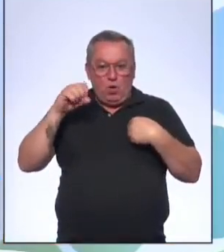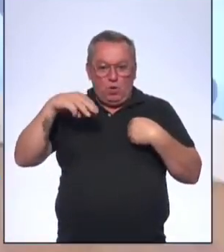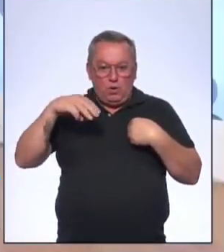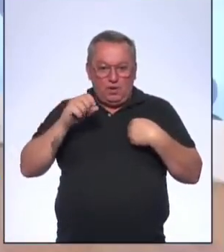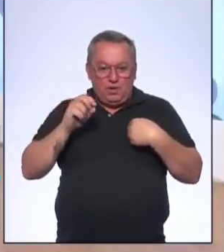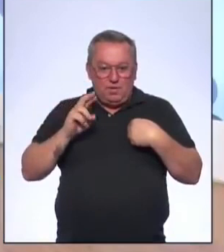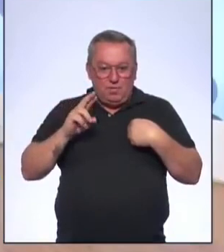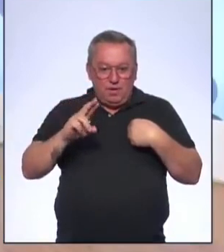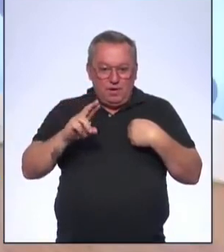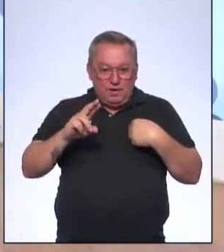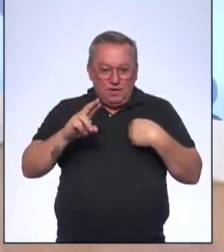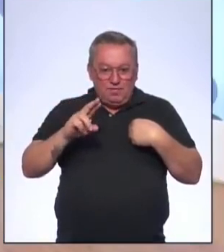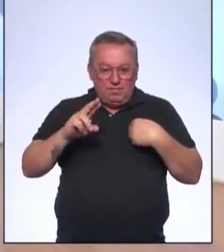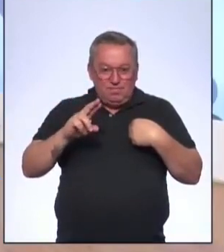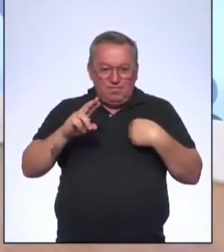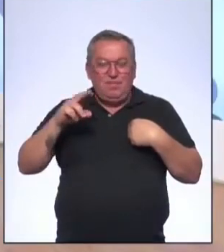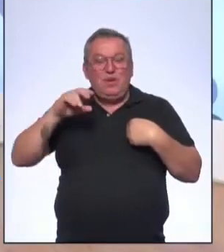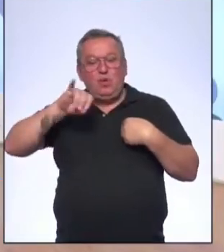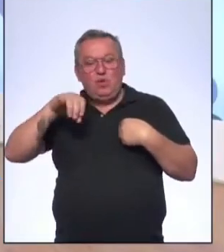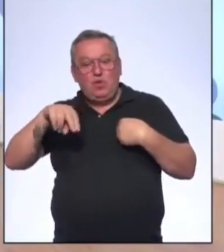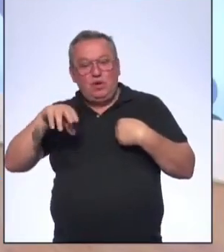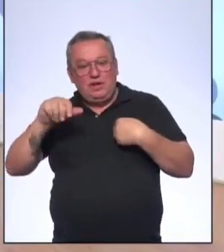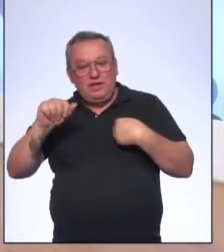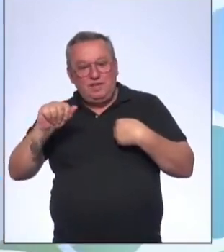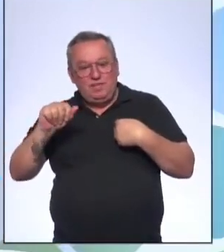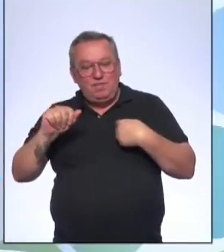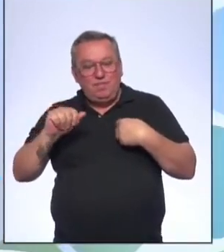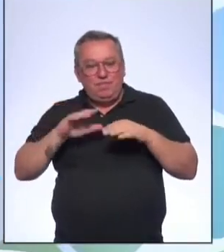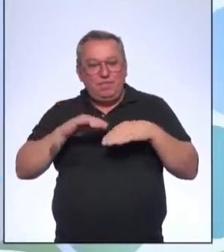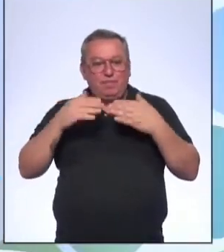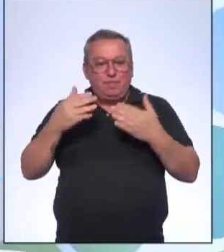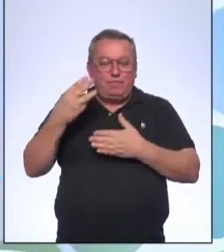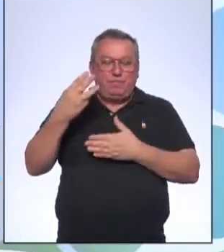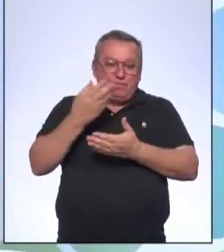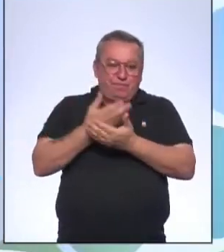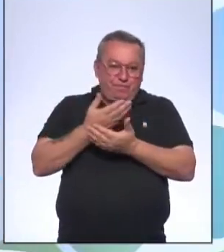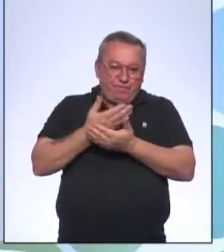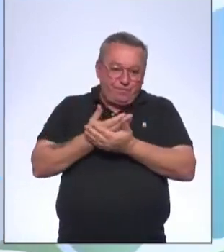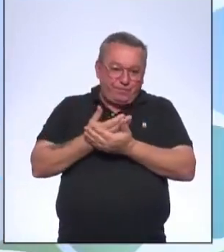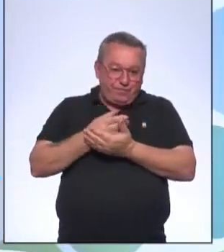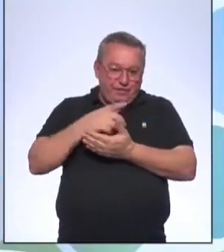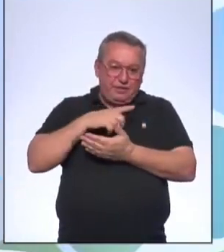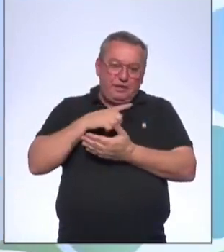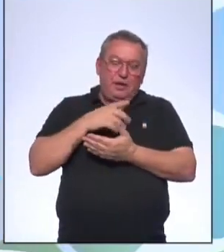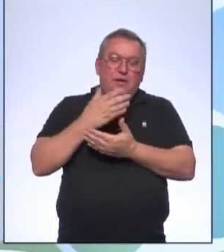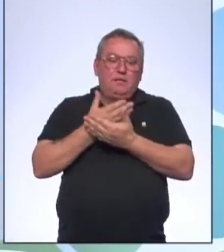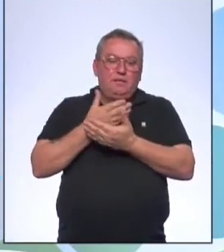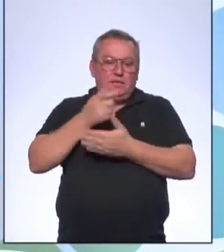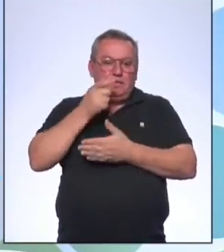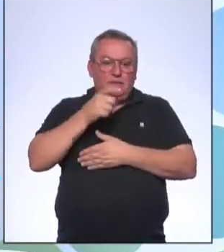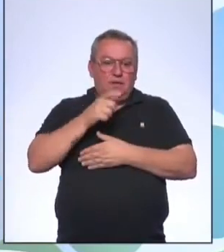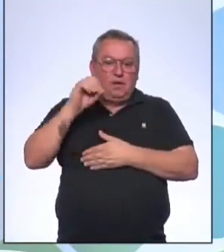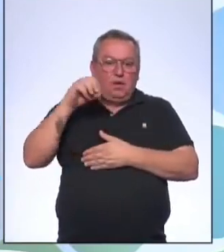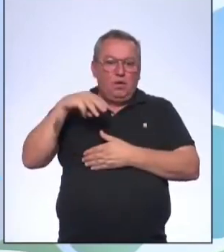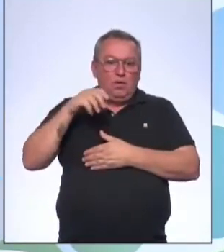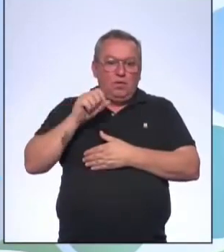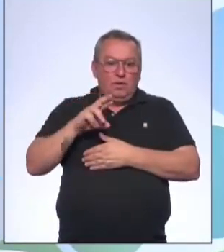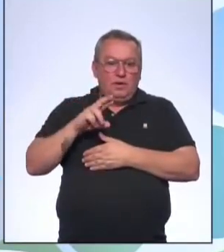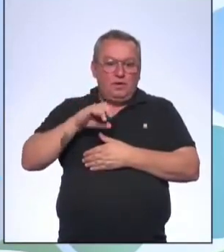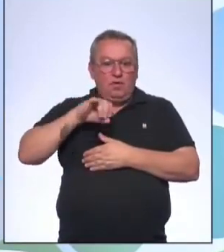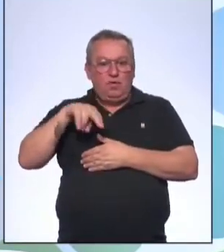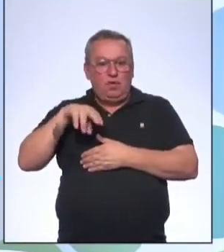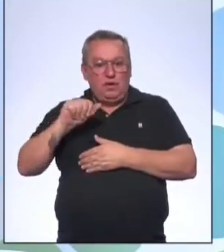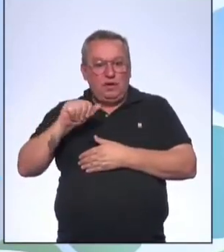Osmar, arrumei, e o professor Jonas. Então, das 3 aulas de vocês, tem aula que vocês verão. O Osmar e o